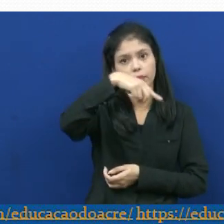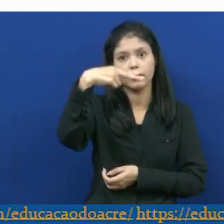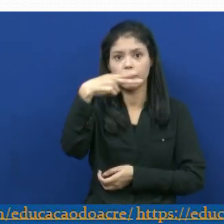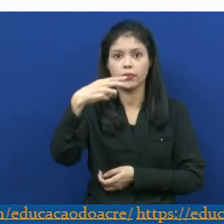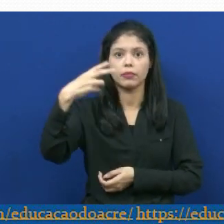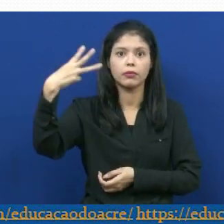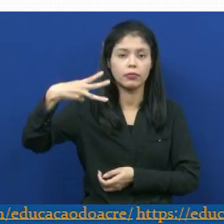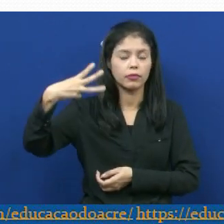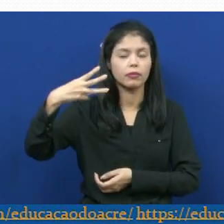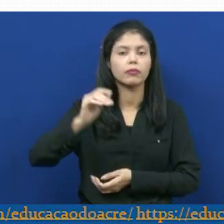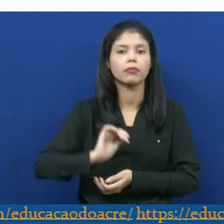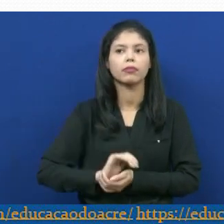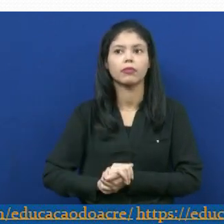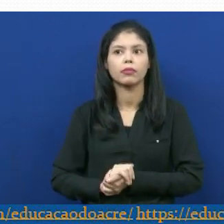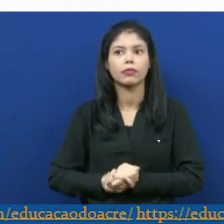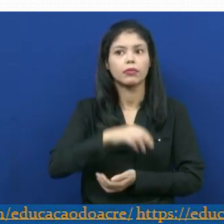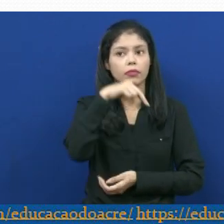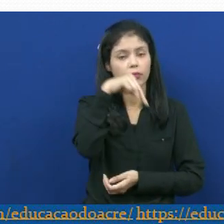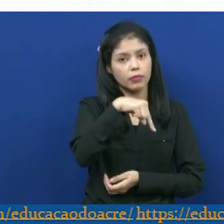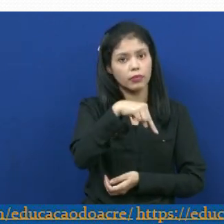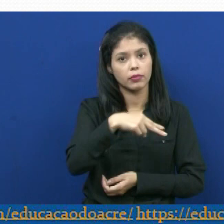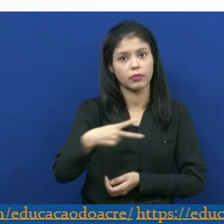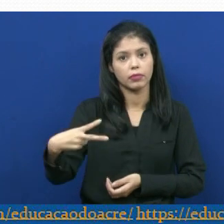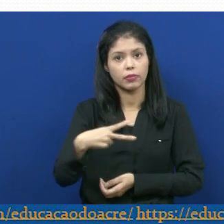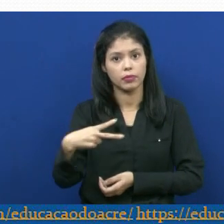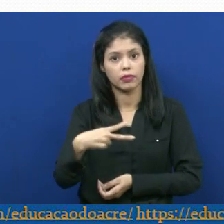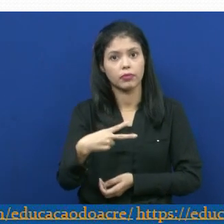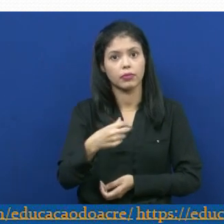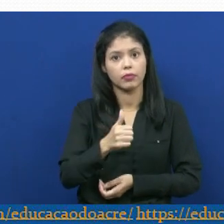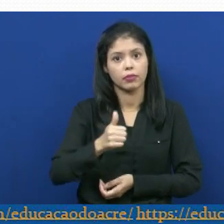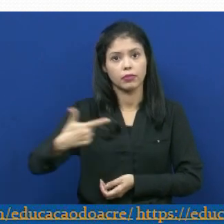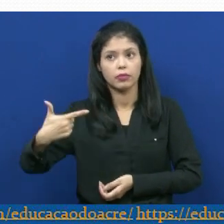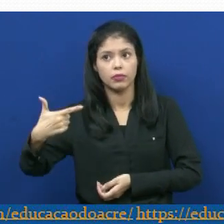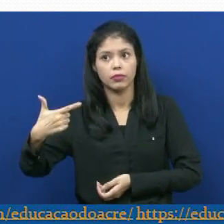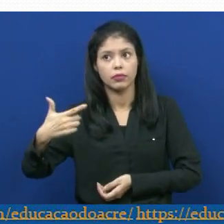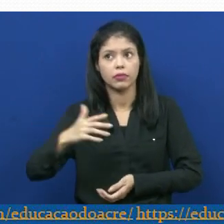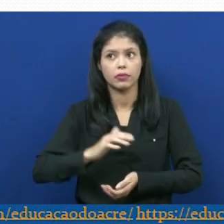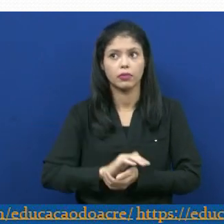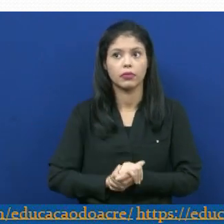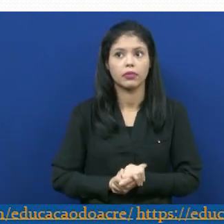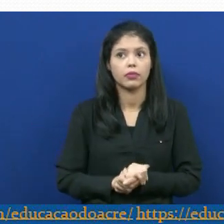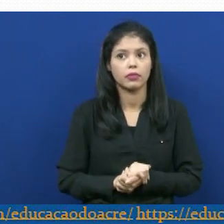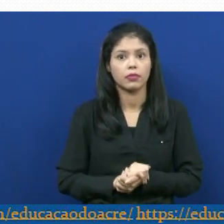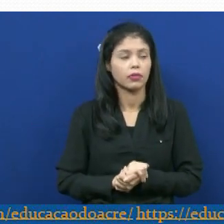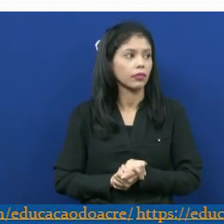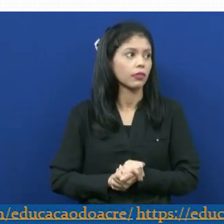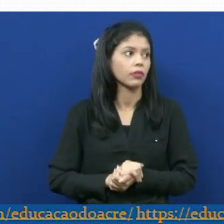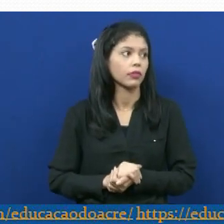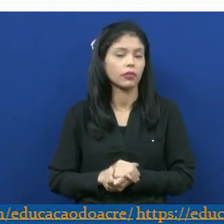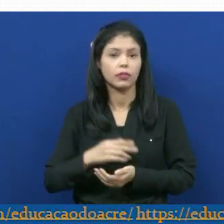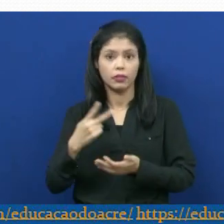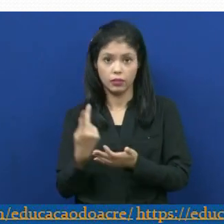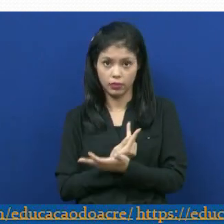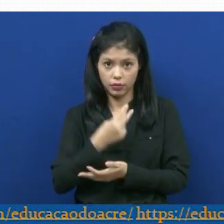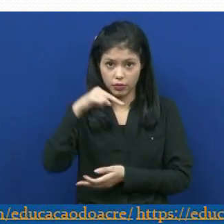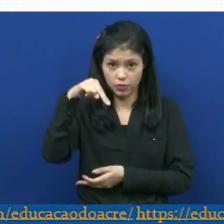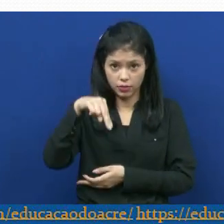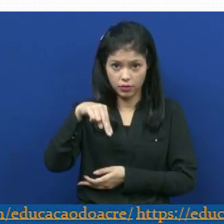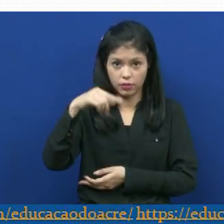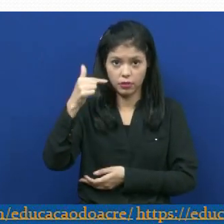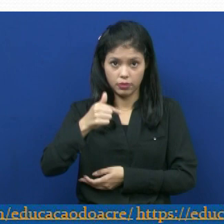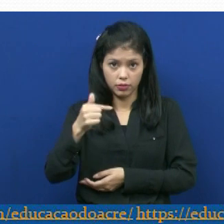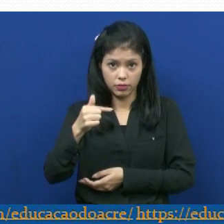a 3 e n está sendo mostrado igual a 12. Está errado. N é igual